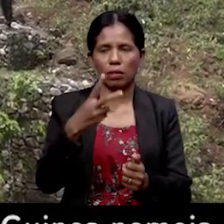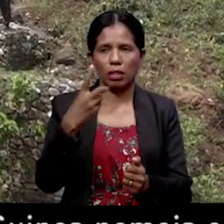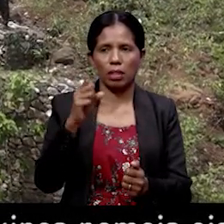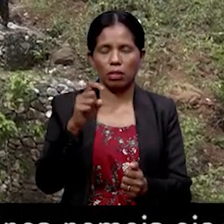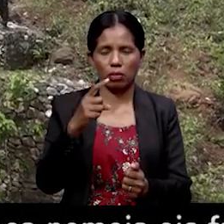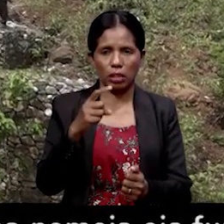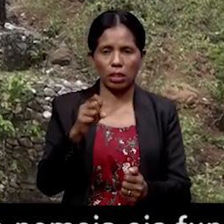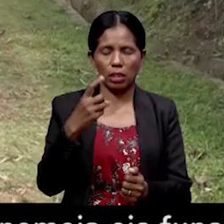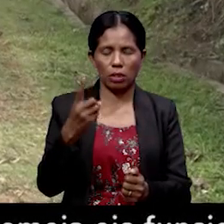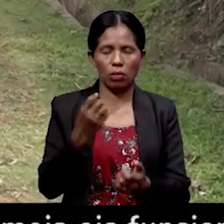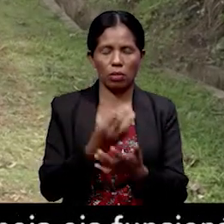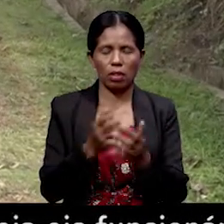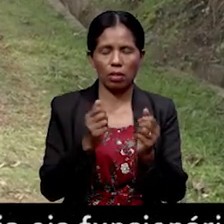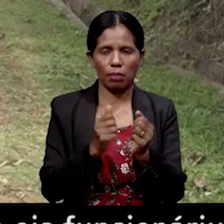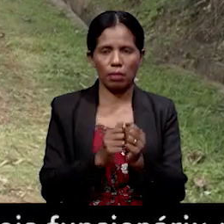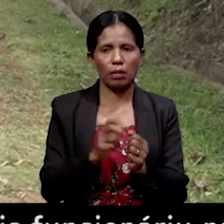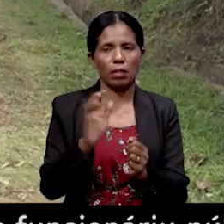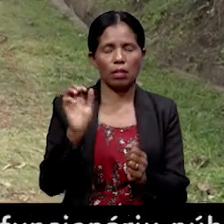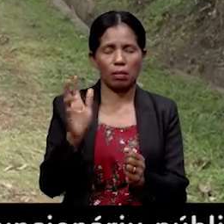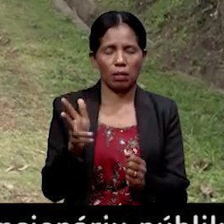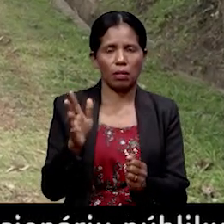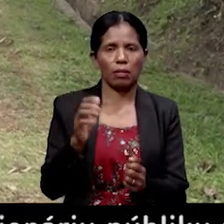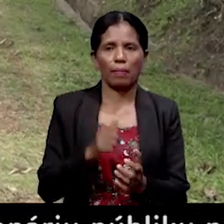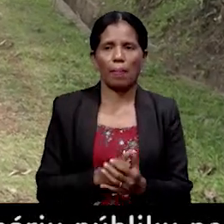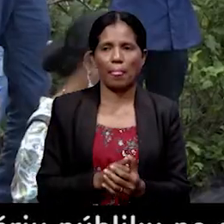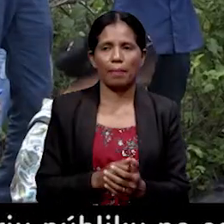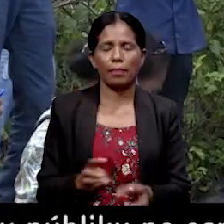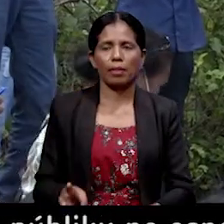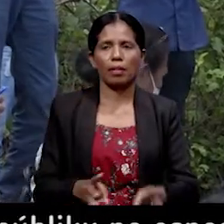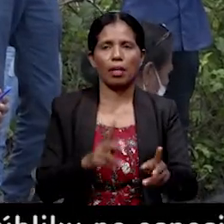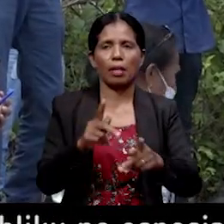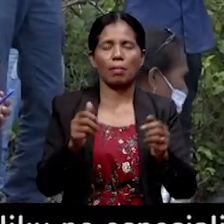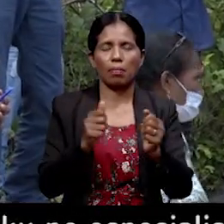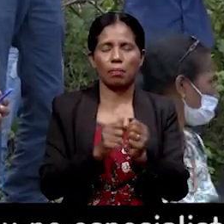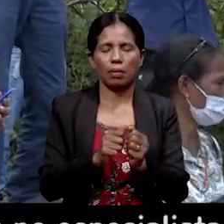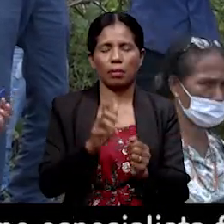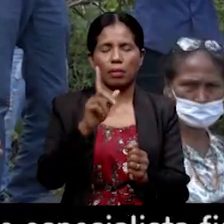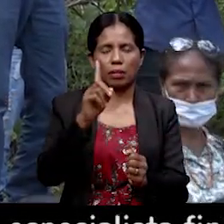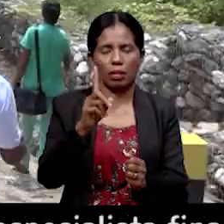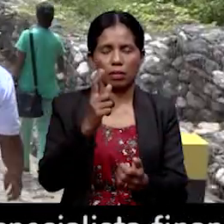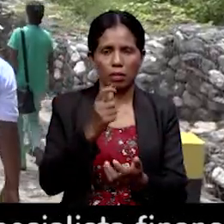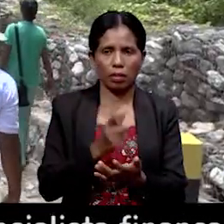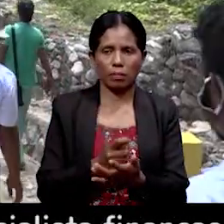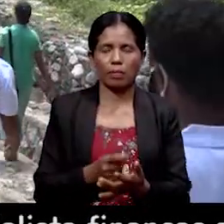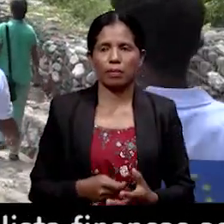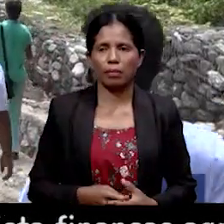americano milhão ida resin. Estrada Hirakne beneficia ona ema basic riung ida atus tolo resin. Clementino Maia, ZMN.